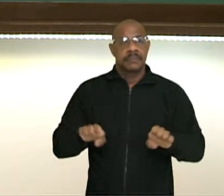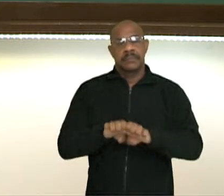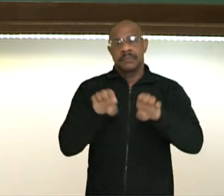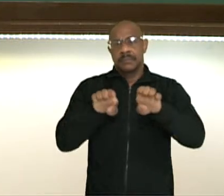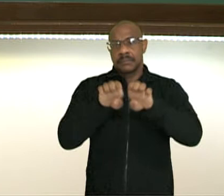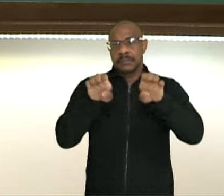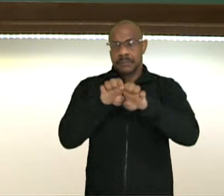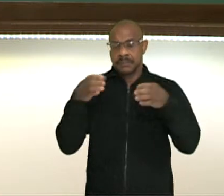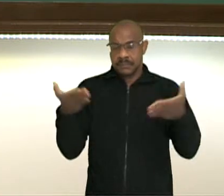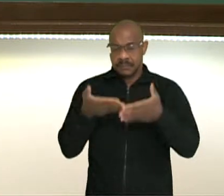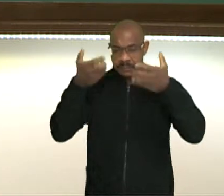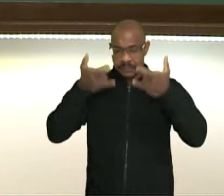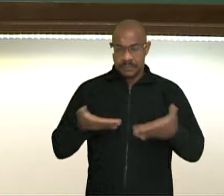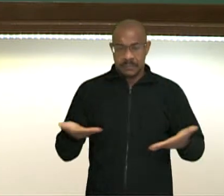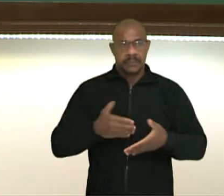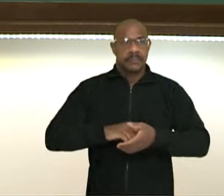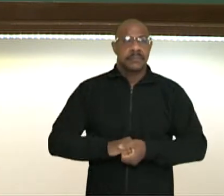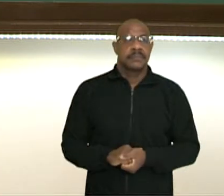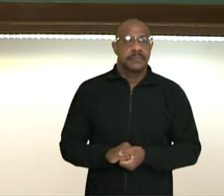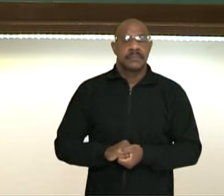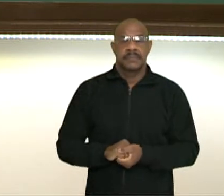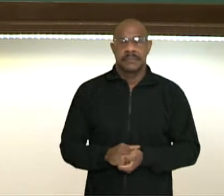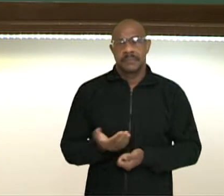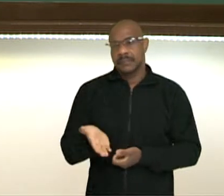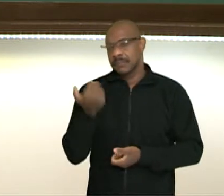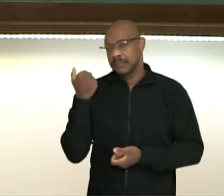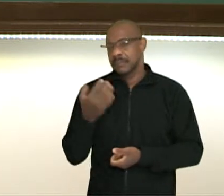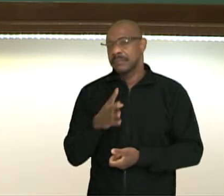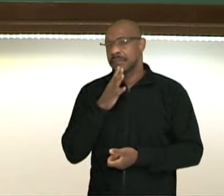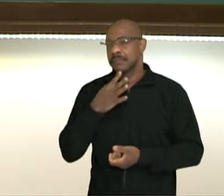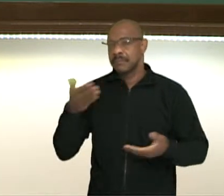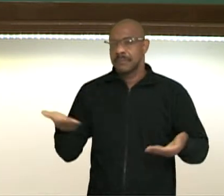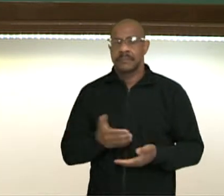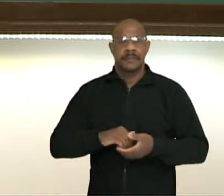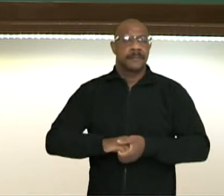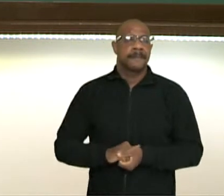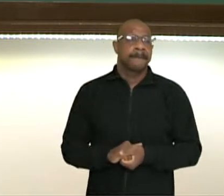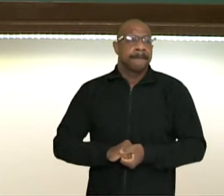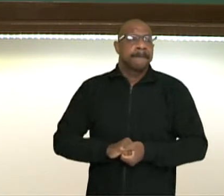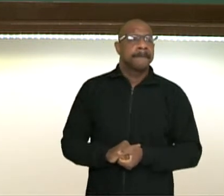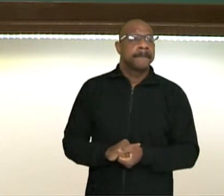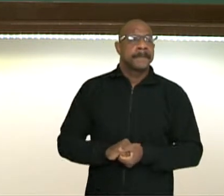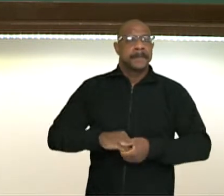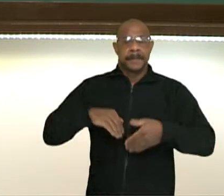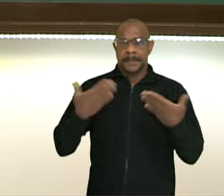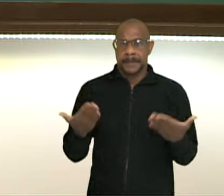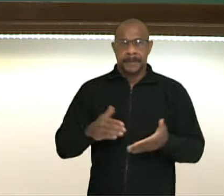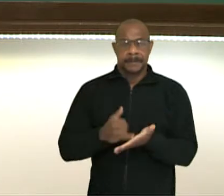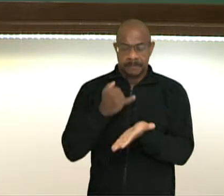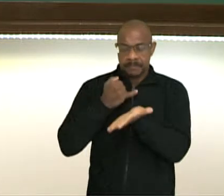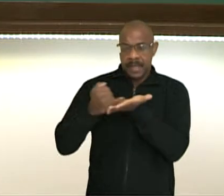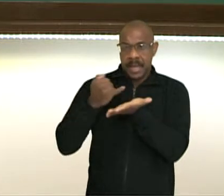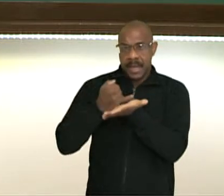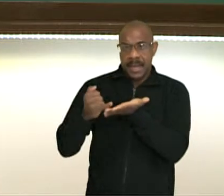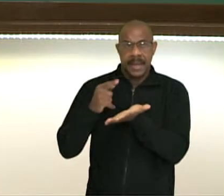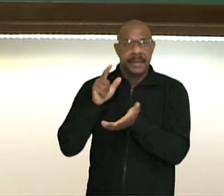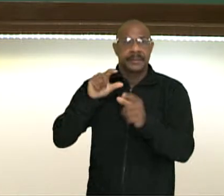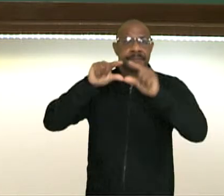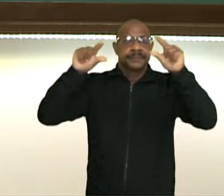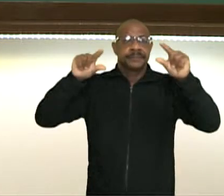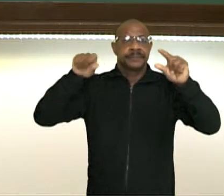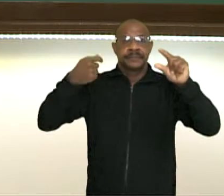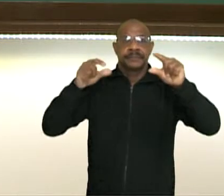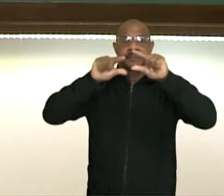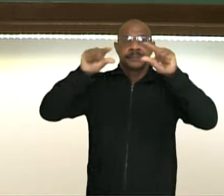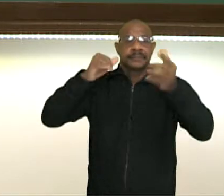do artigo. Vem comigo conhecer cada parte agora. A introdução. O que você vai fazer na